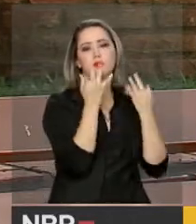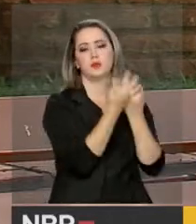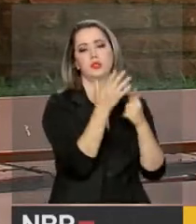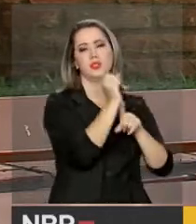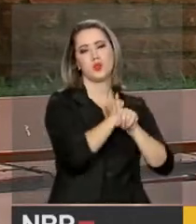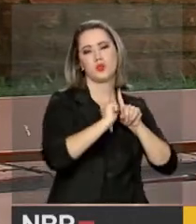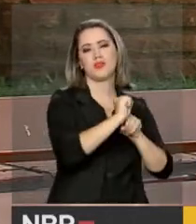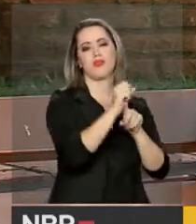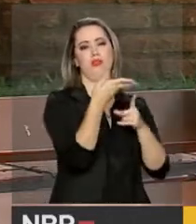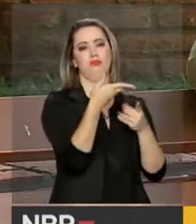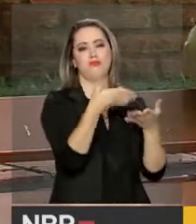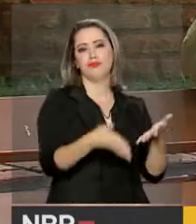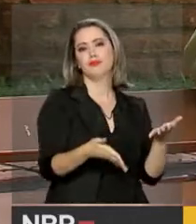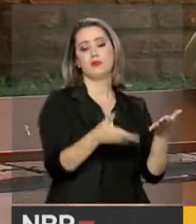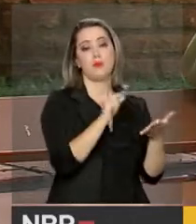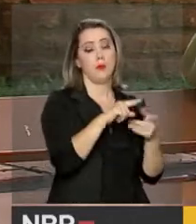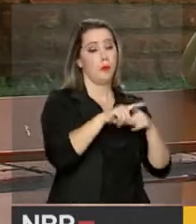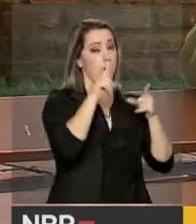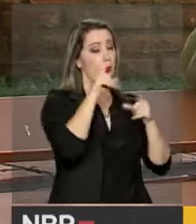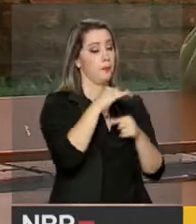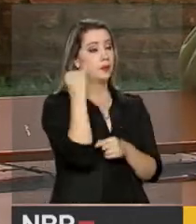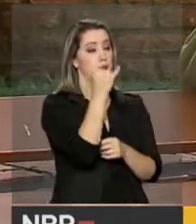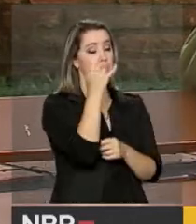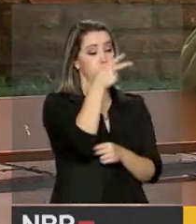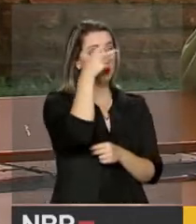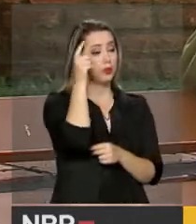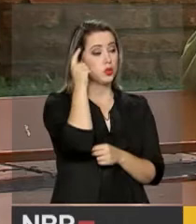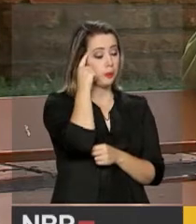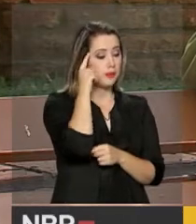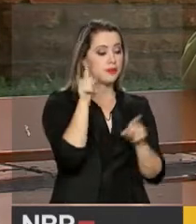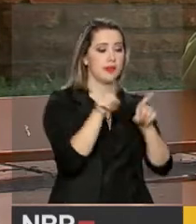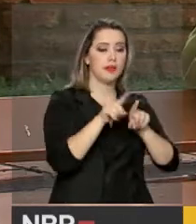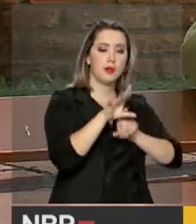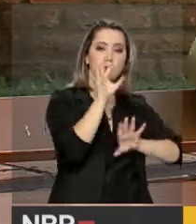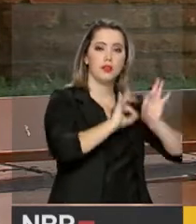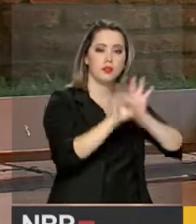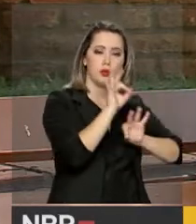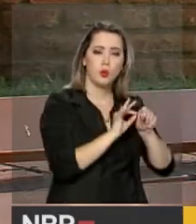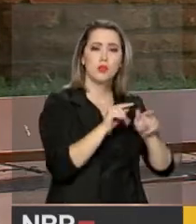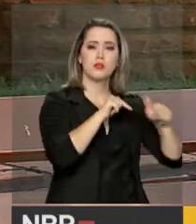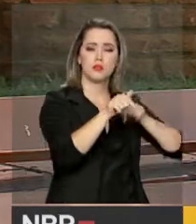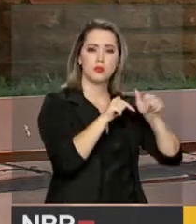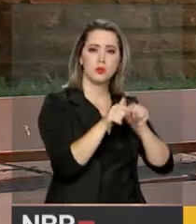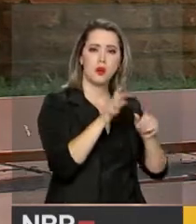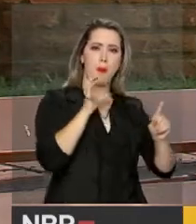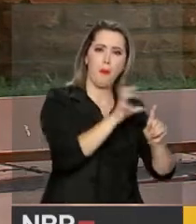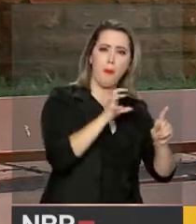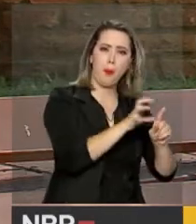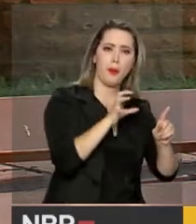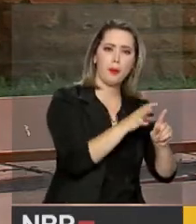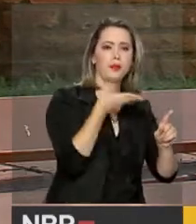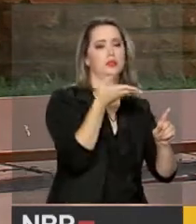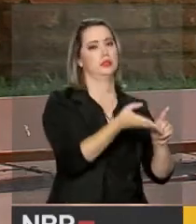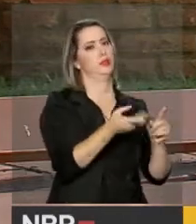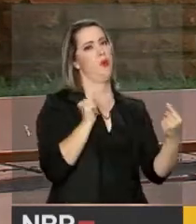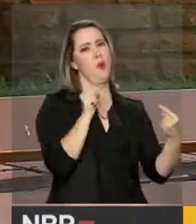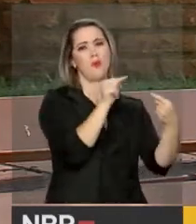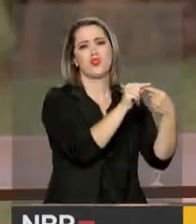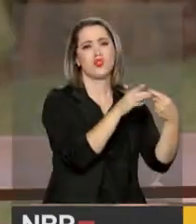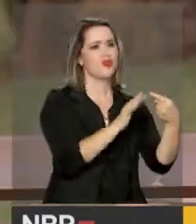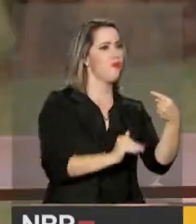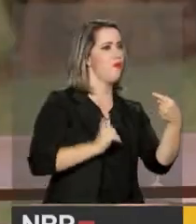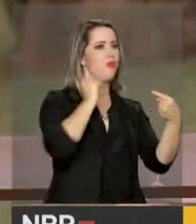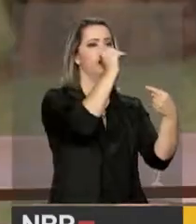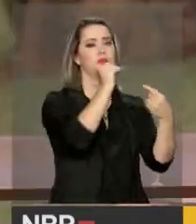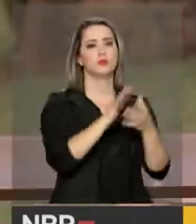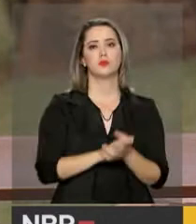social. Mas é muito importante também pensar na organização do trabalho. A organização do trabalho com pressões constantes, metas